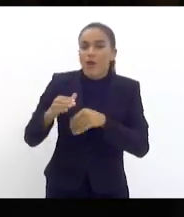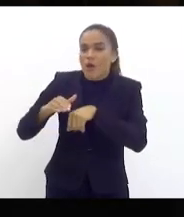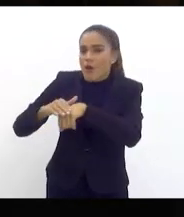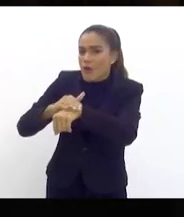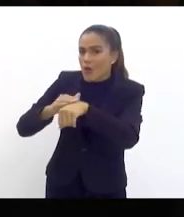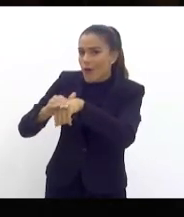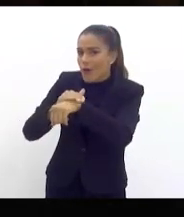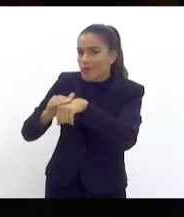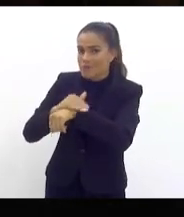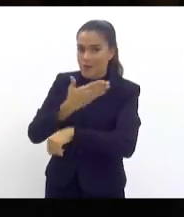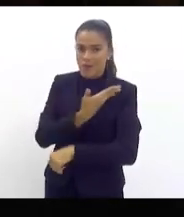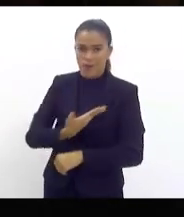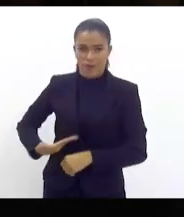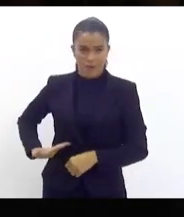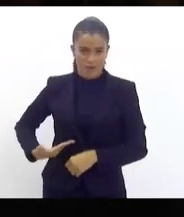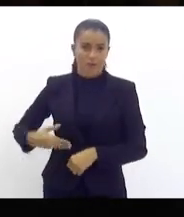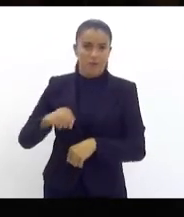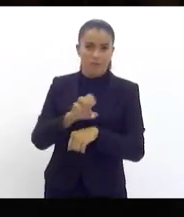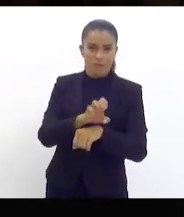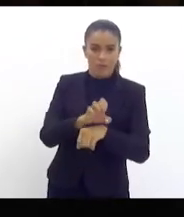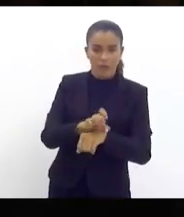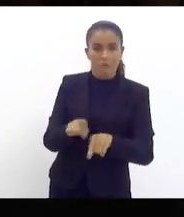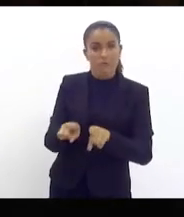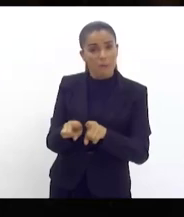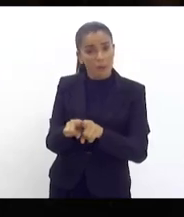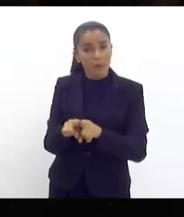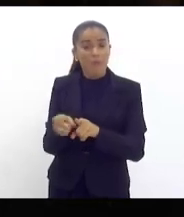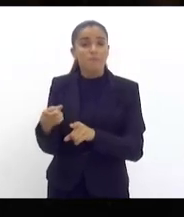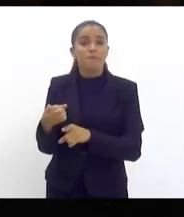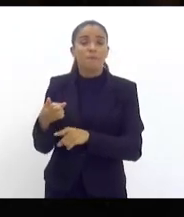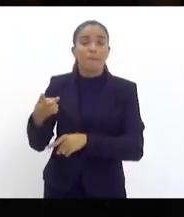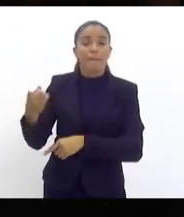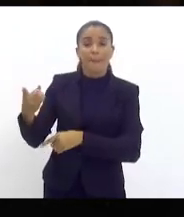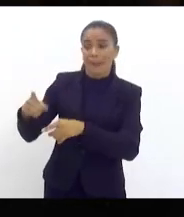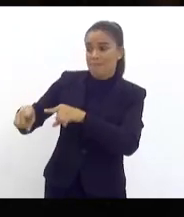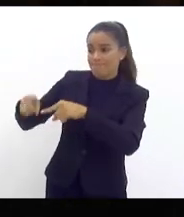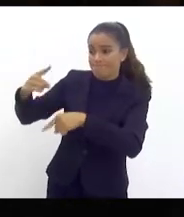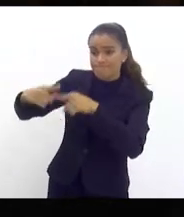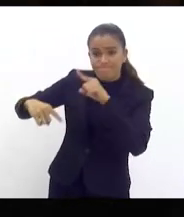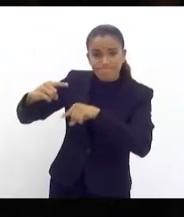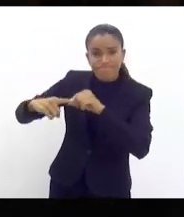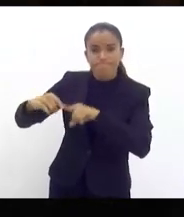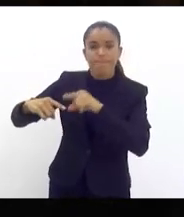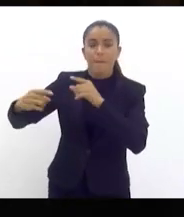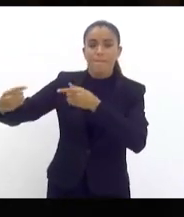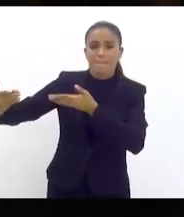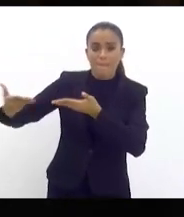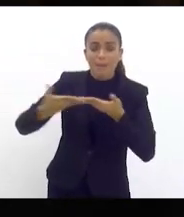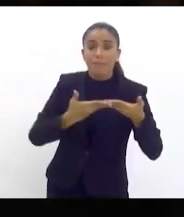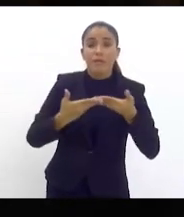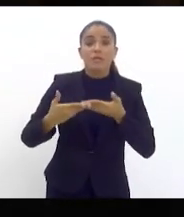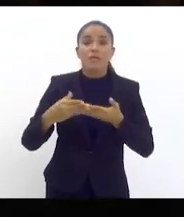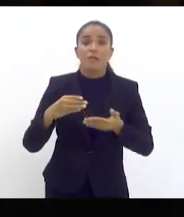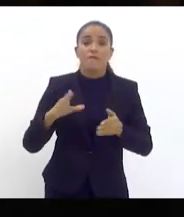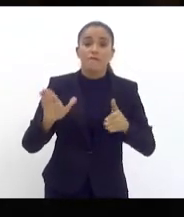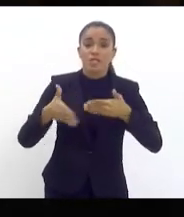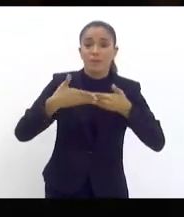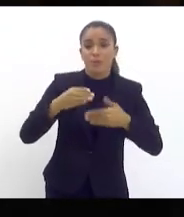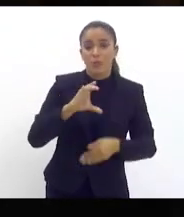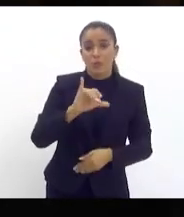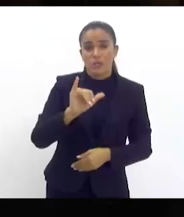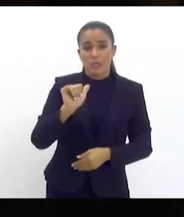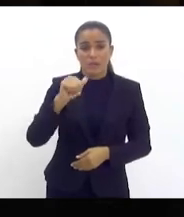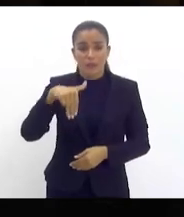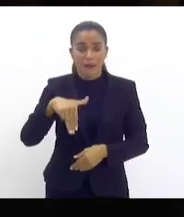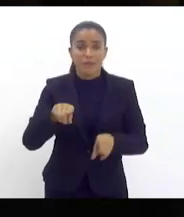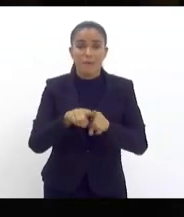conversar também com o governador do Estado, trazer esse elemento tão central diante do fechamento do CIAN e também da Casa